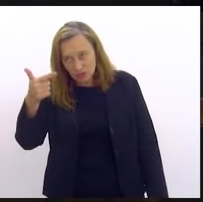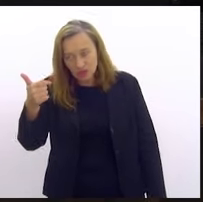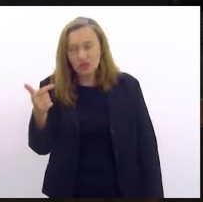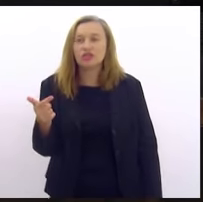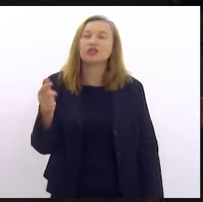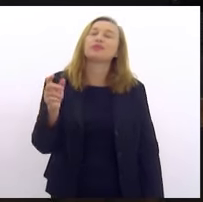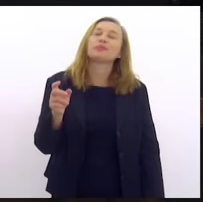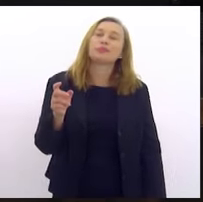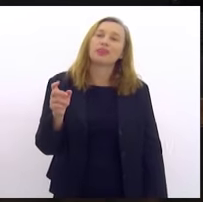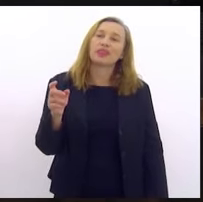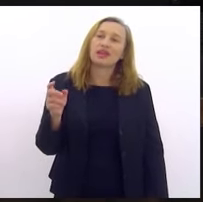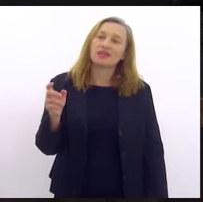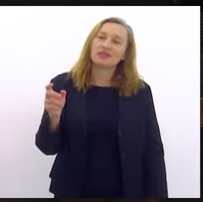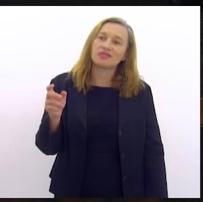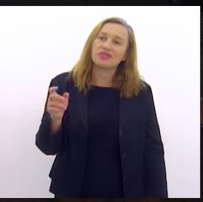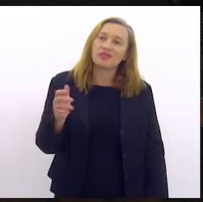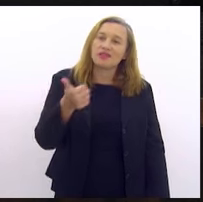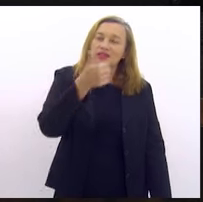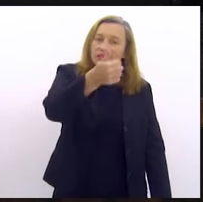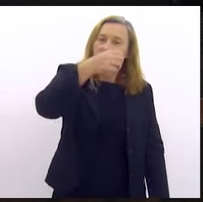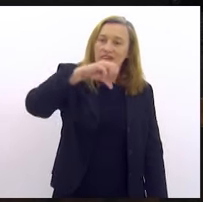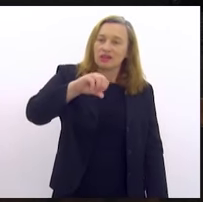5115/21,